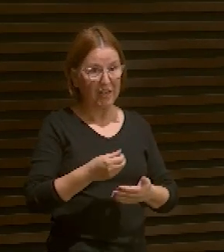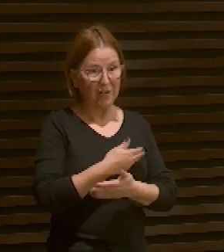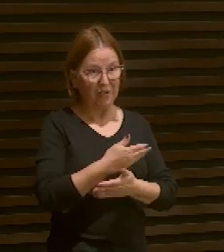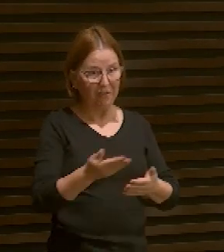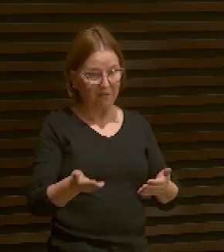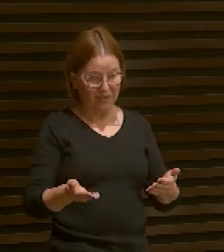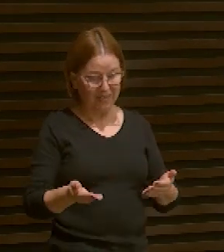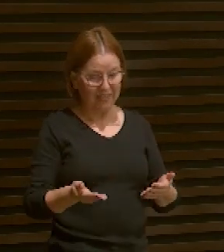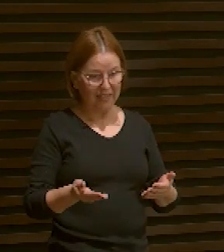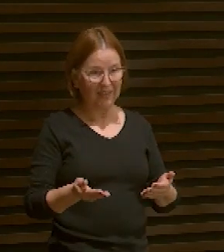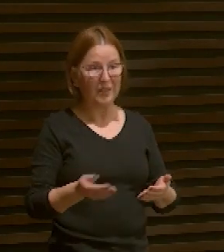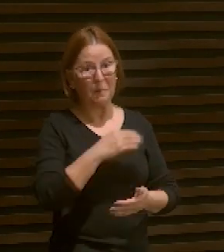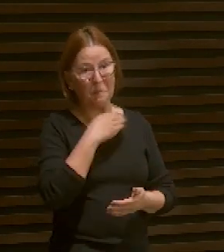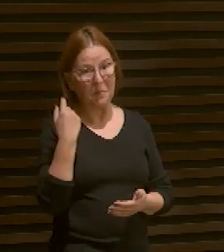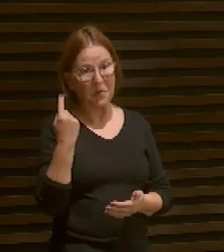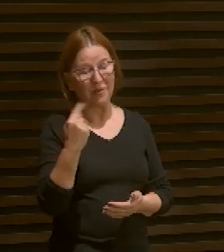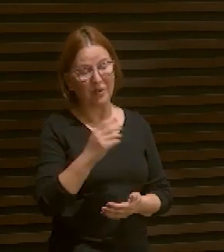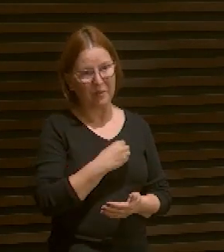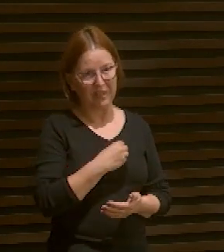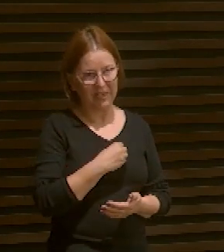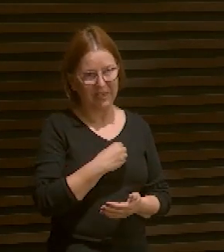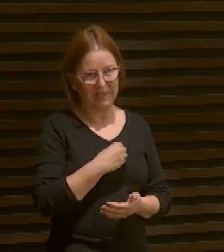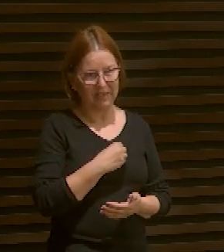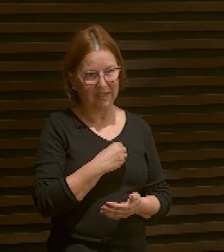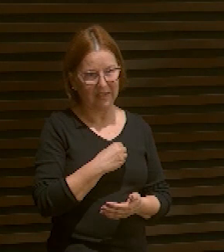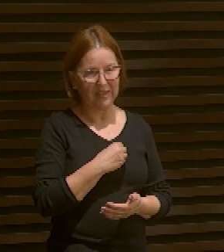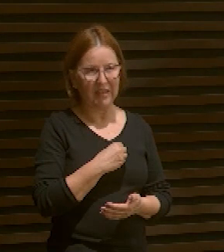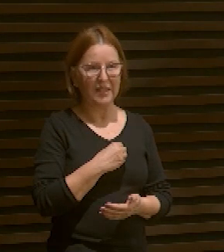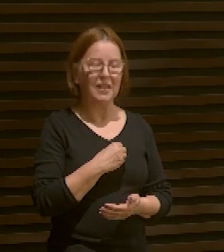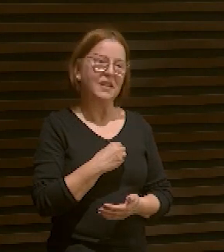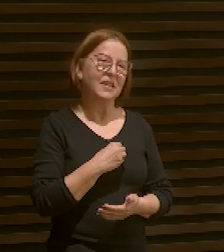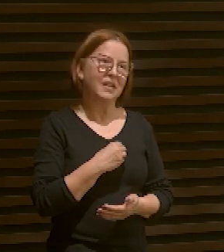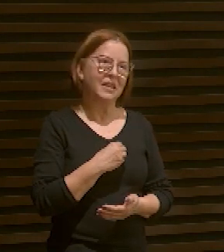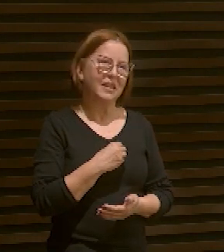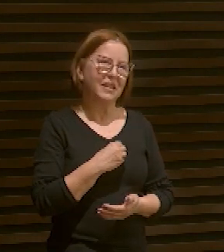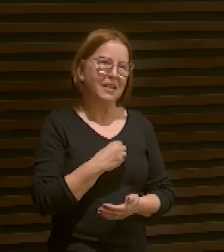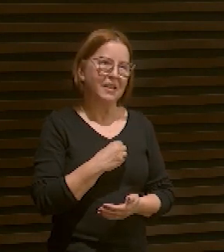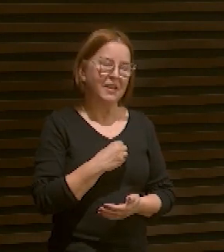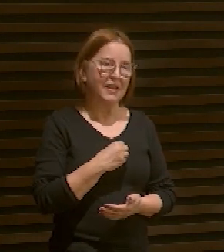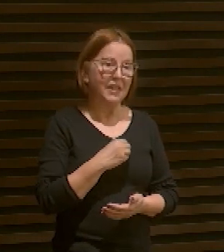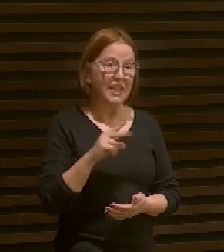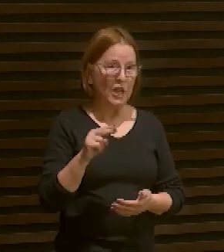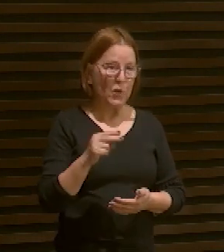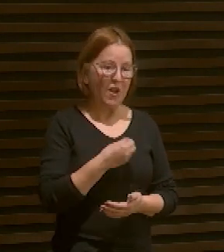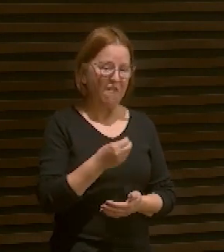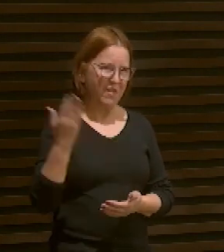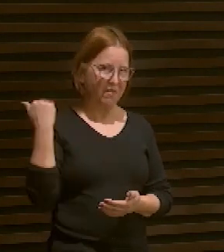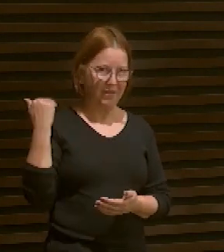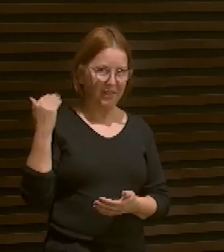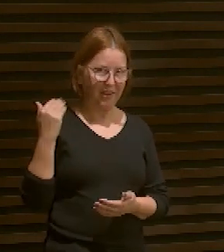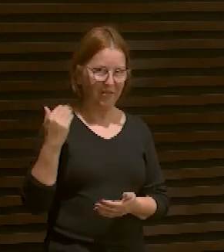vossos delitos e pecados, nos quais andastes outrora, segundo o curso deste mundo, segundo o príncipe